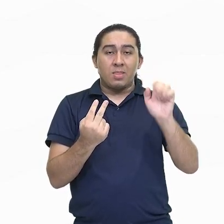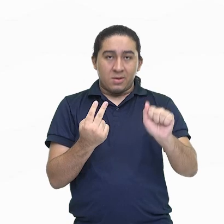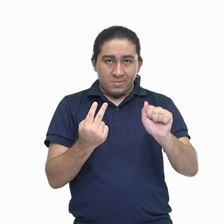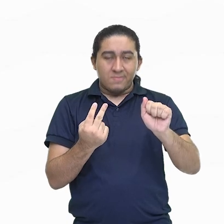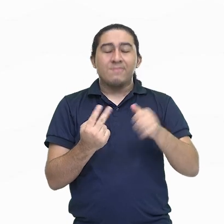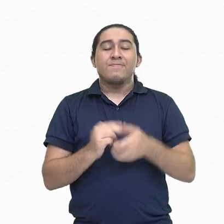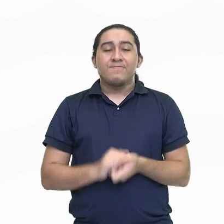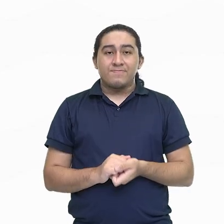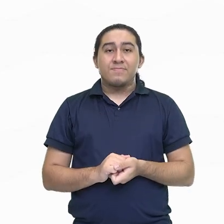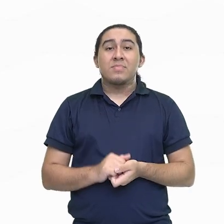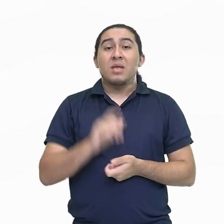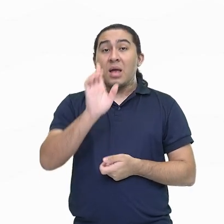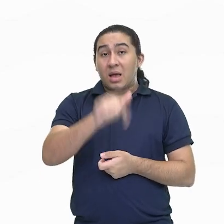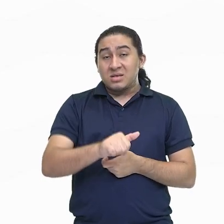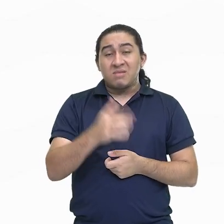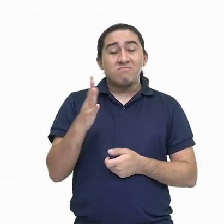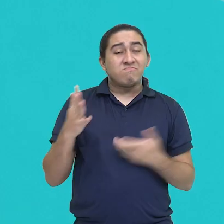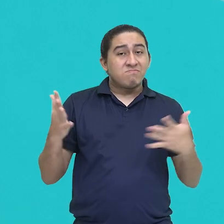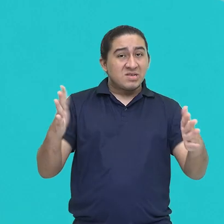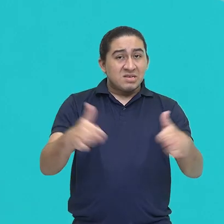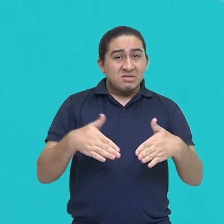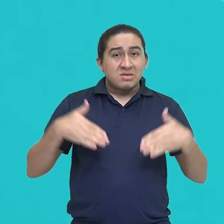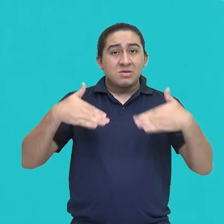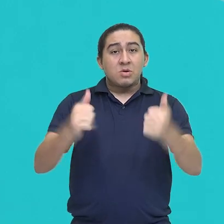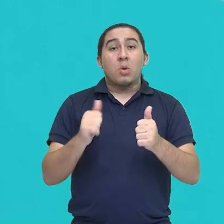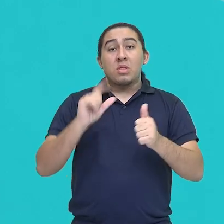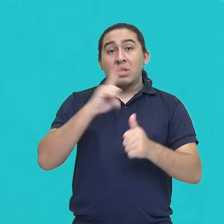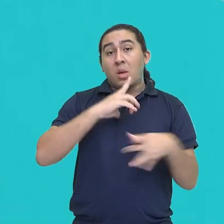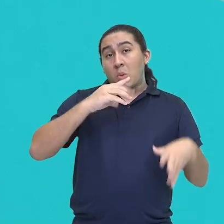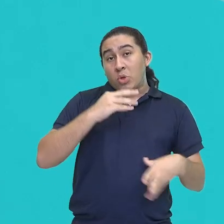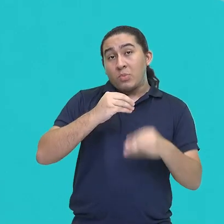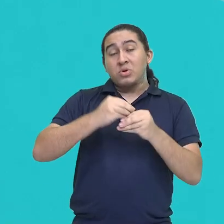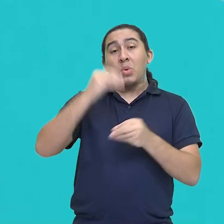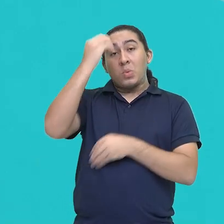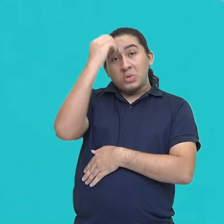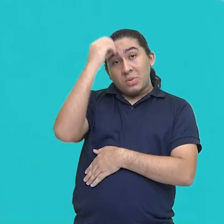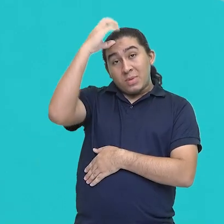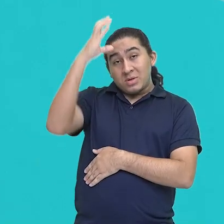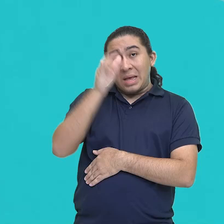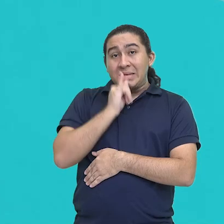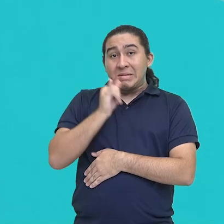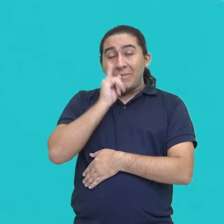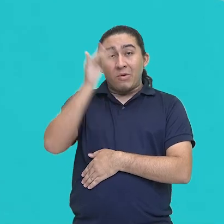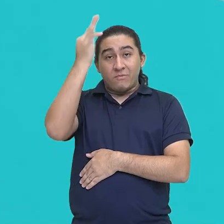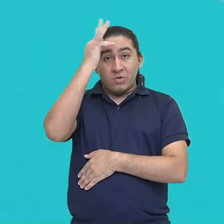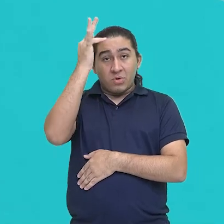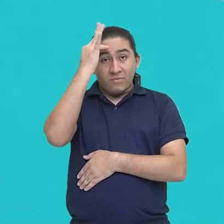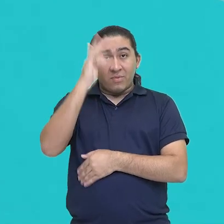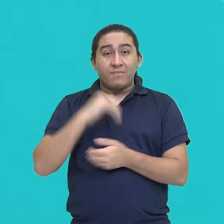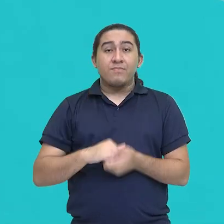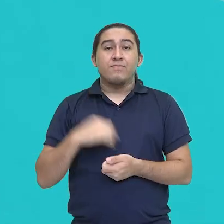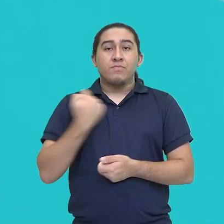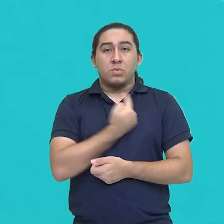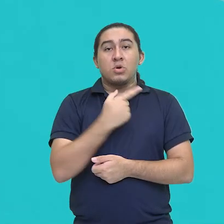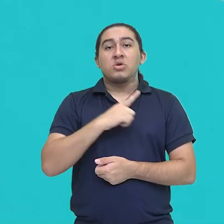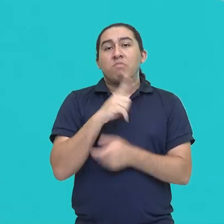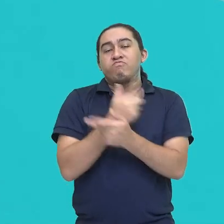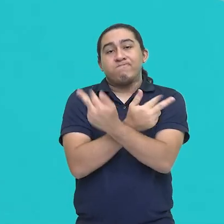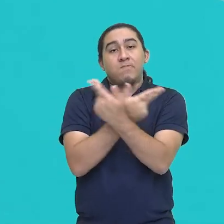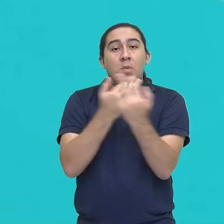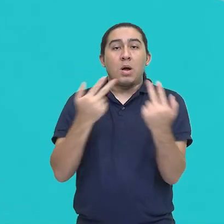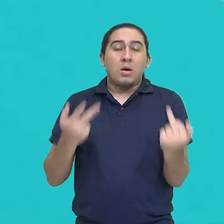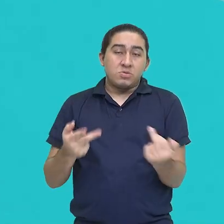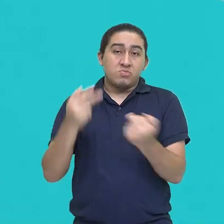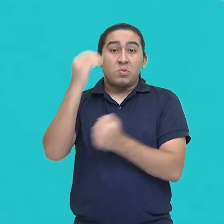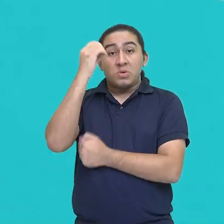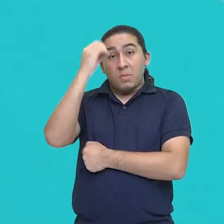suas contribuições nas áreas do conhecimento, como na filosofia. Então, a gente tem muita contribuição dessa cultura